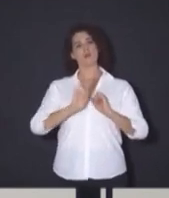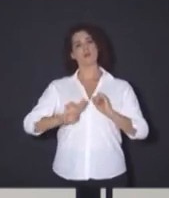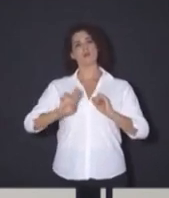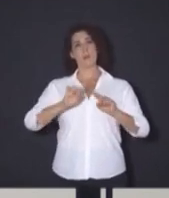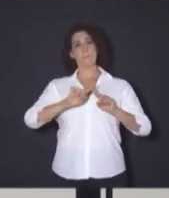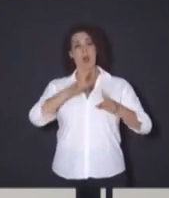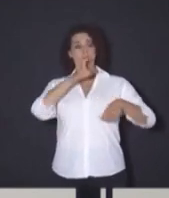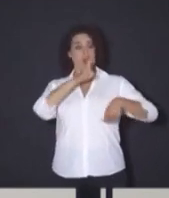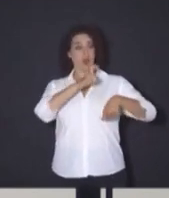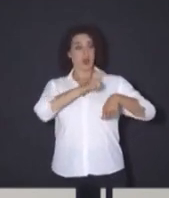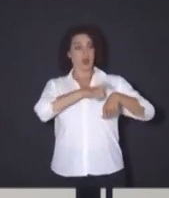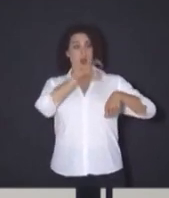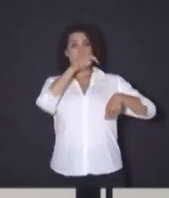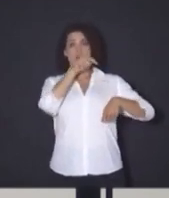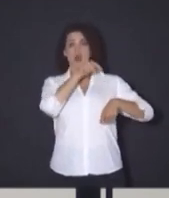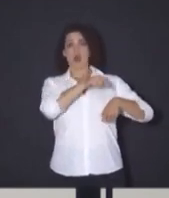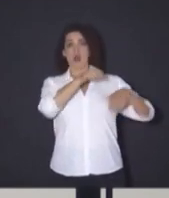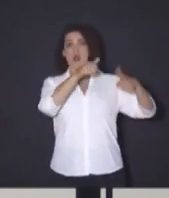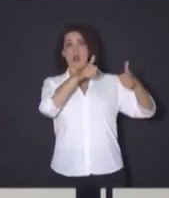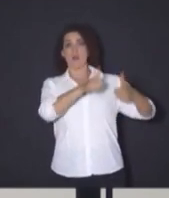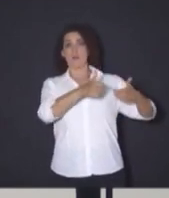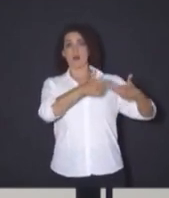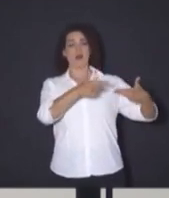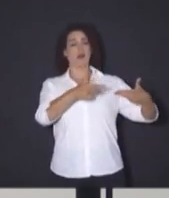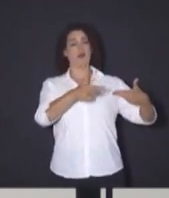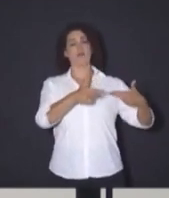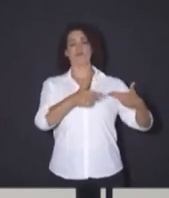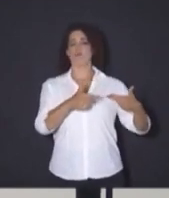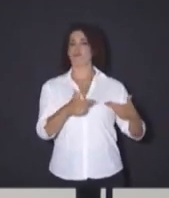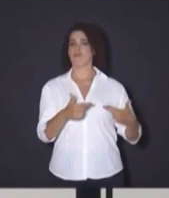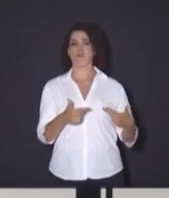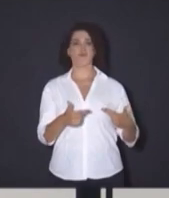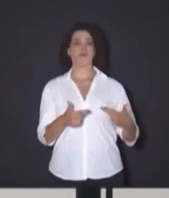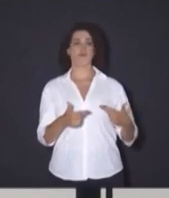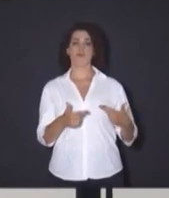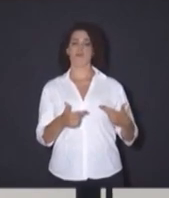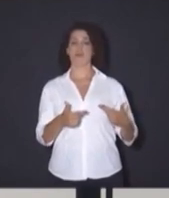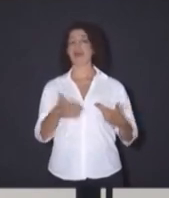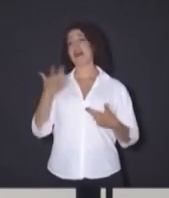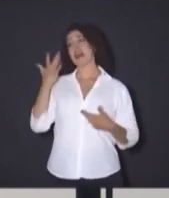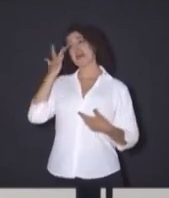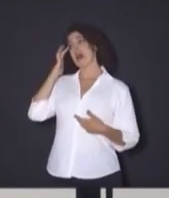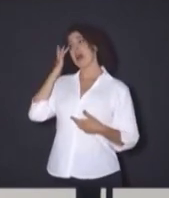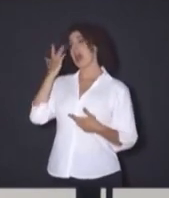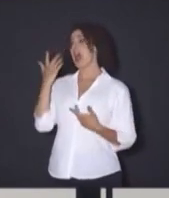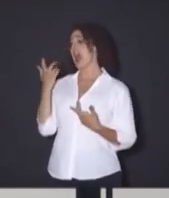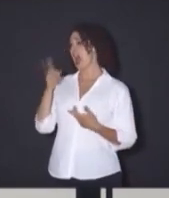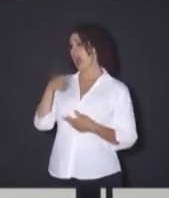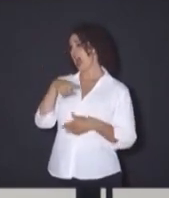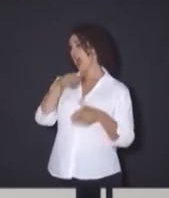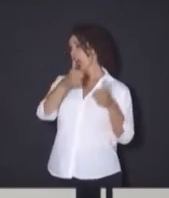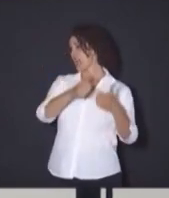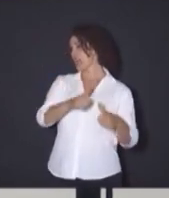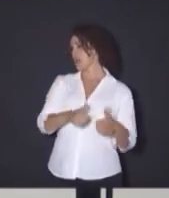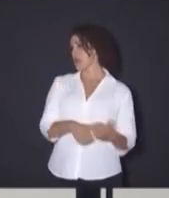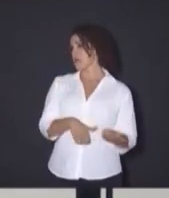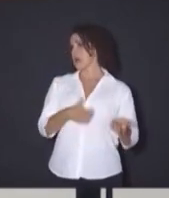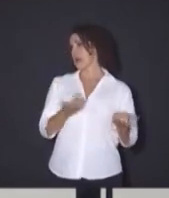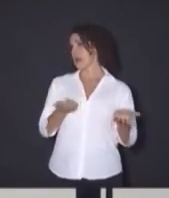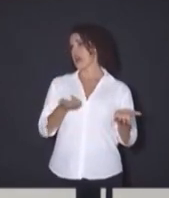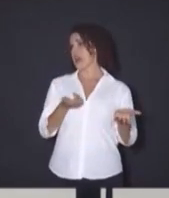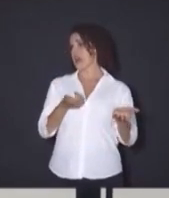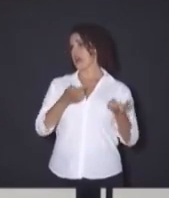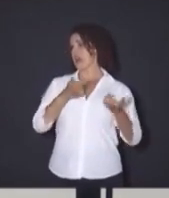nesses momentos, né? E as pessoas acham, ah, mas é candomblé cafona, agora é